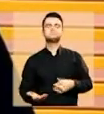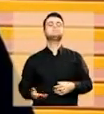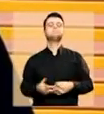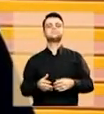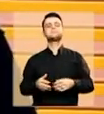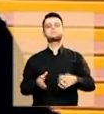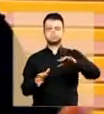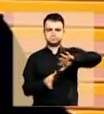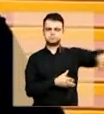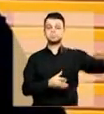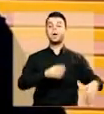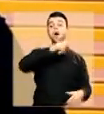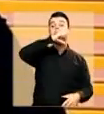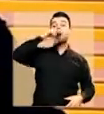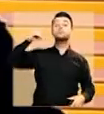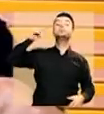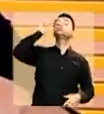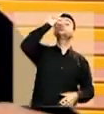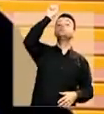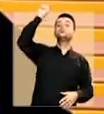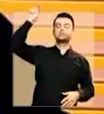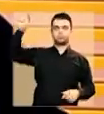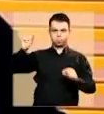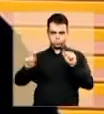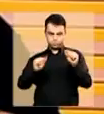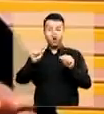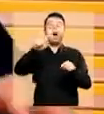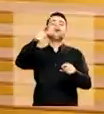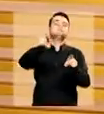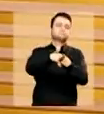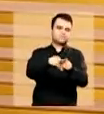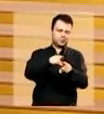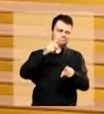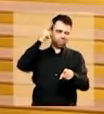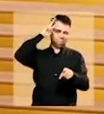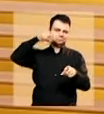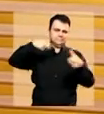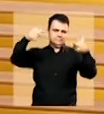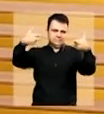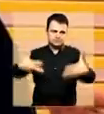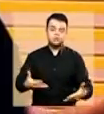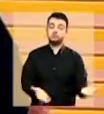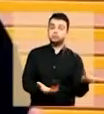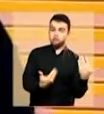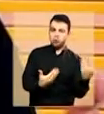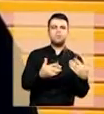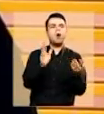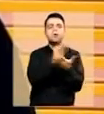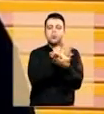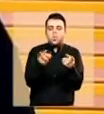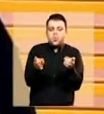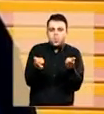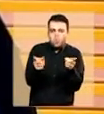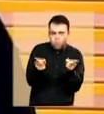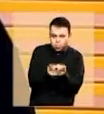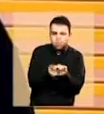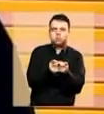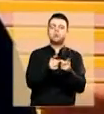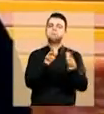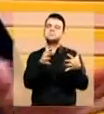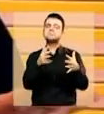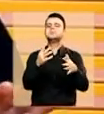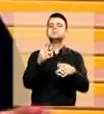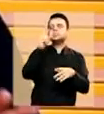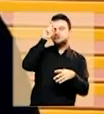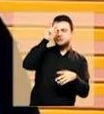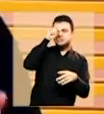o Rotary tem o curta duração também para jovens, nessa mesma faixa etária, que é a média de 45 dias. Um mês e